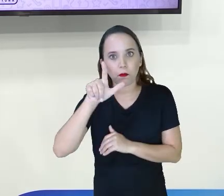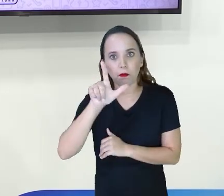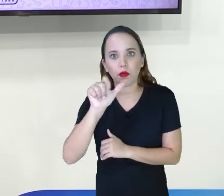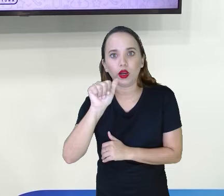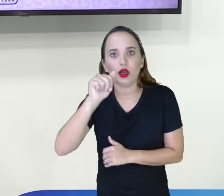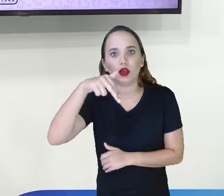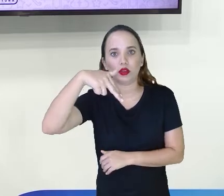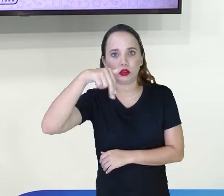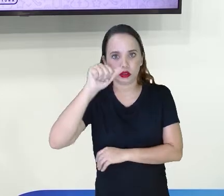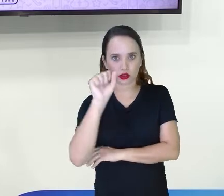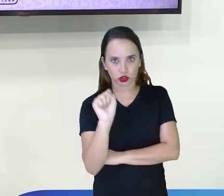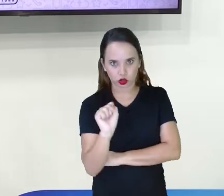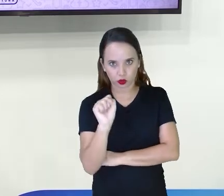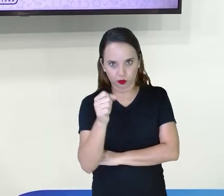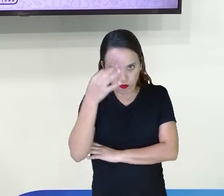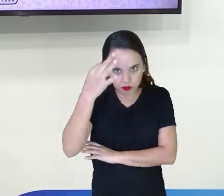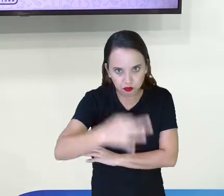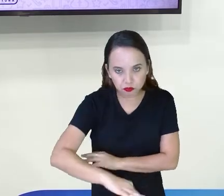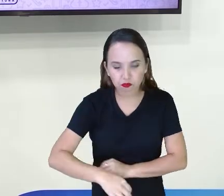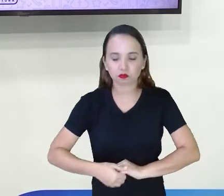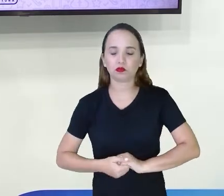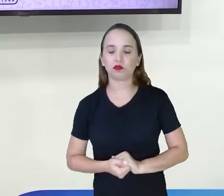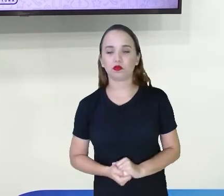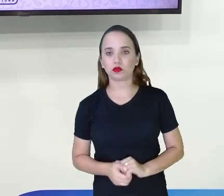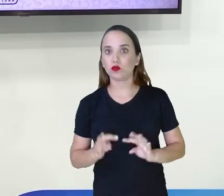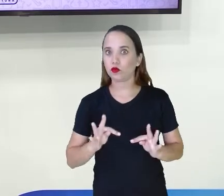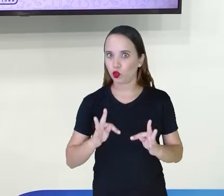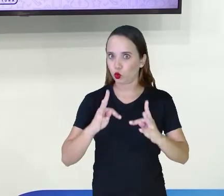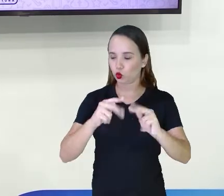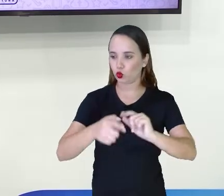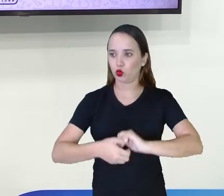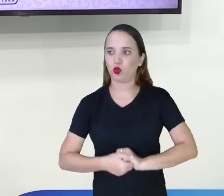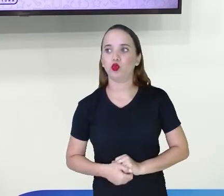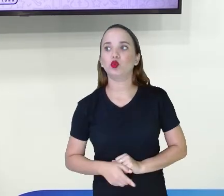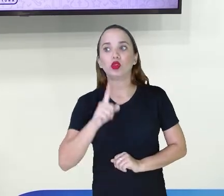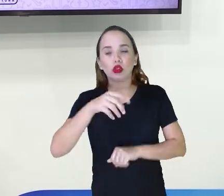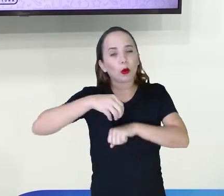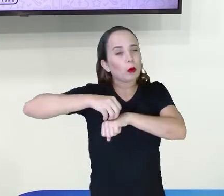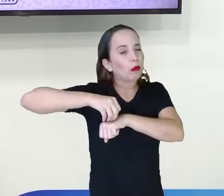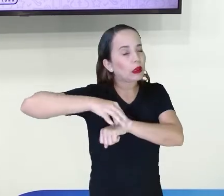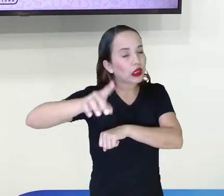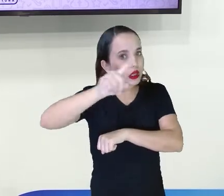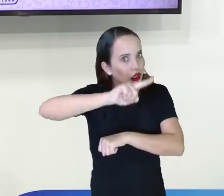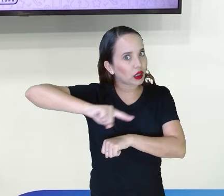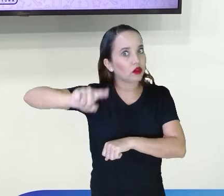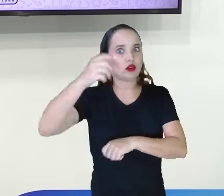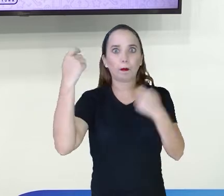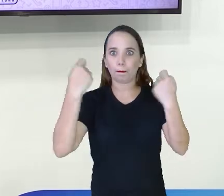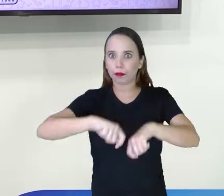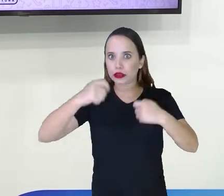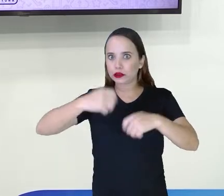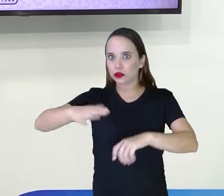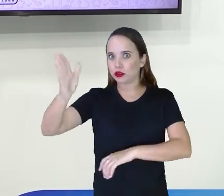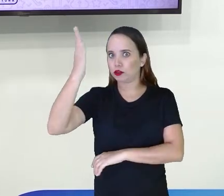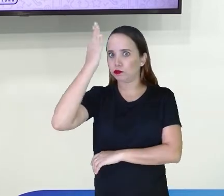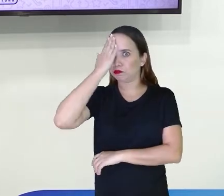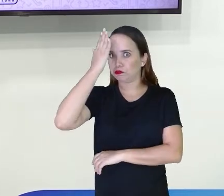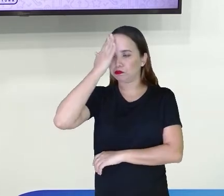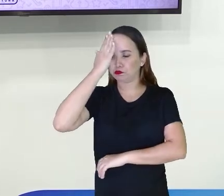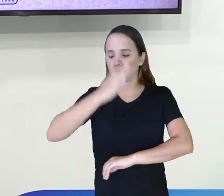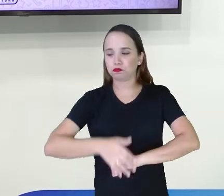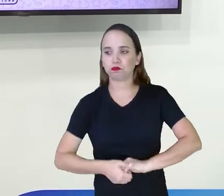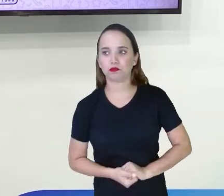Sólidos geométricos, eles são formados por figuras planas. Isso é uma dica que você precisa saber. E